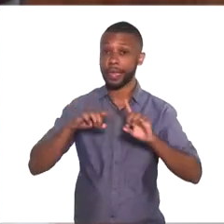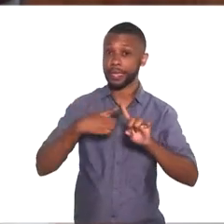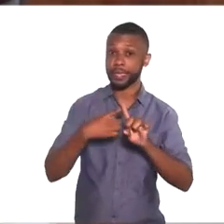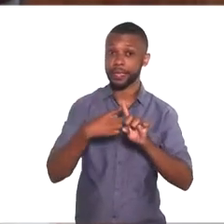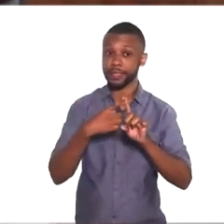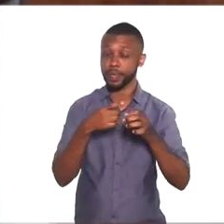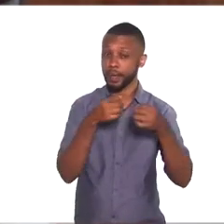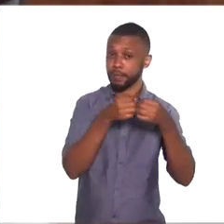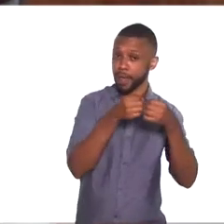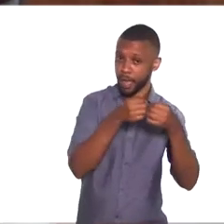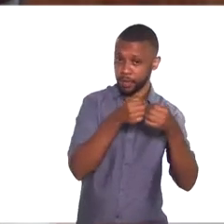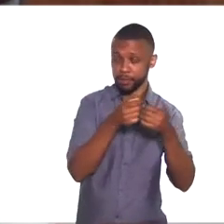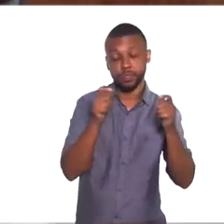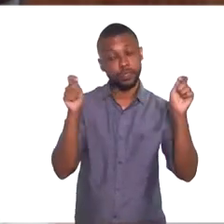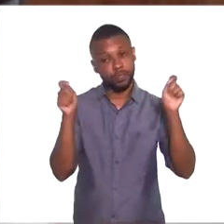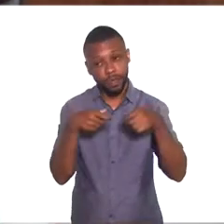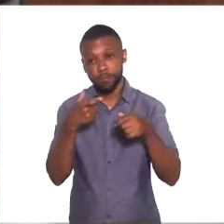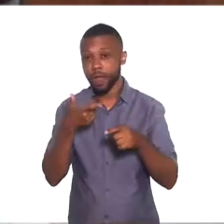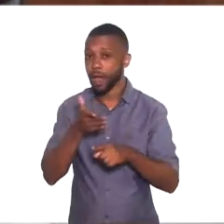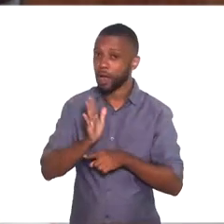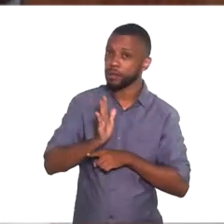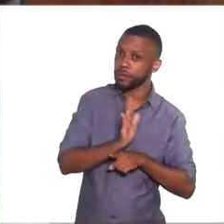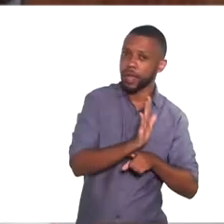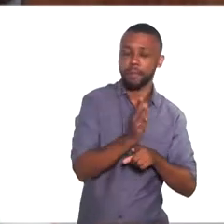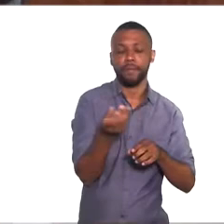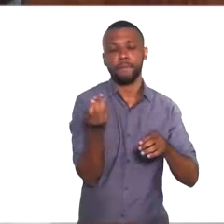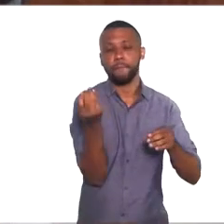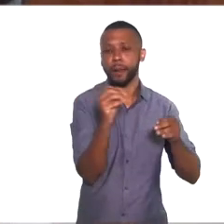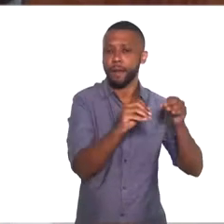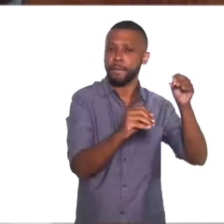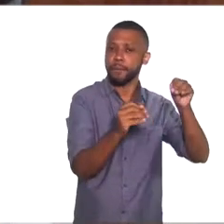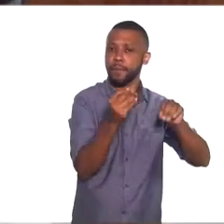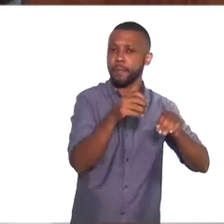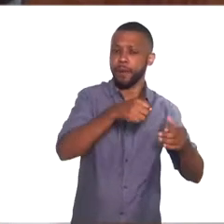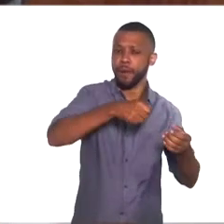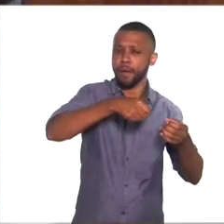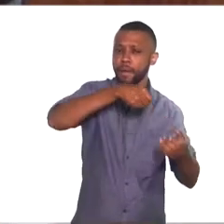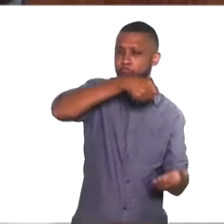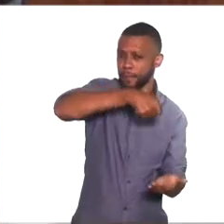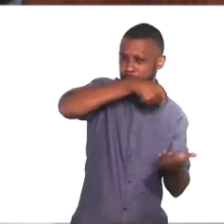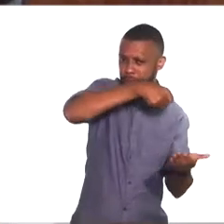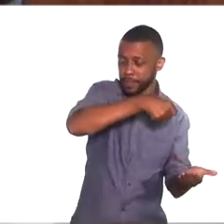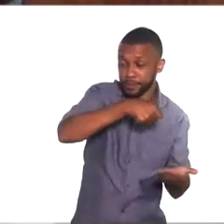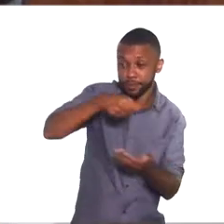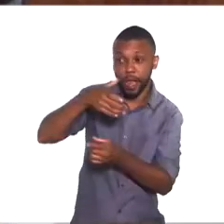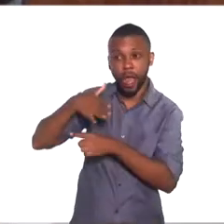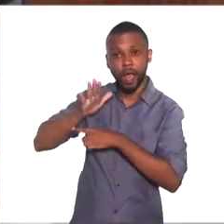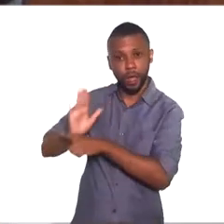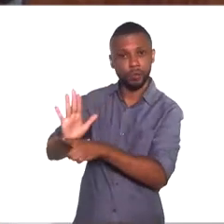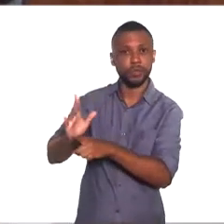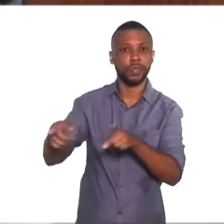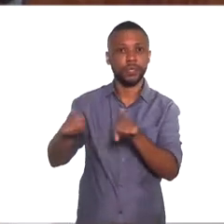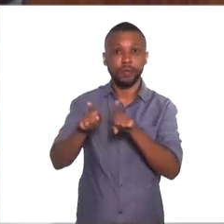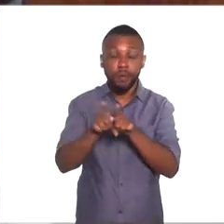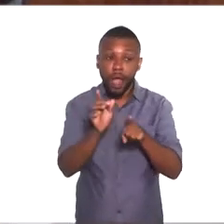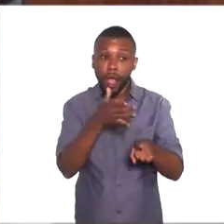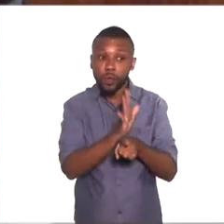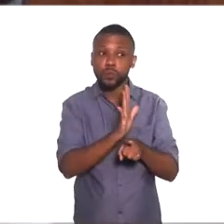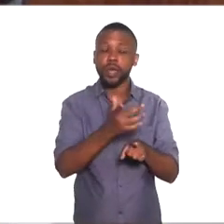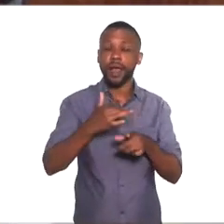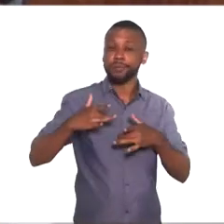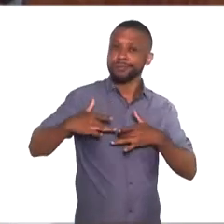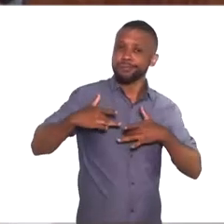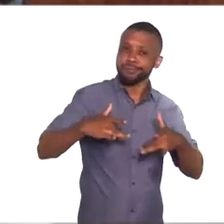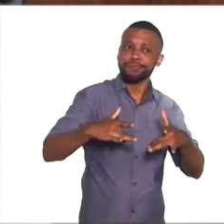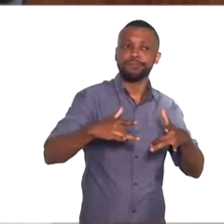igreja mais próxima para que Ah tá Pra Que ela possa compor uma cesta e ajudar alguém e também ajudar nas